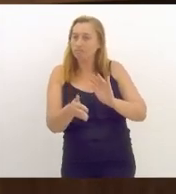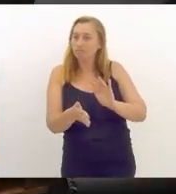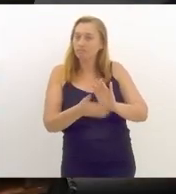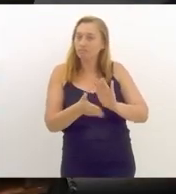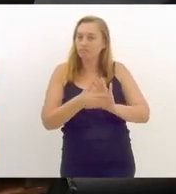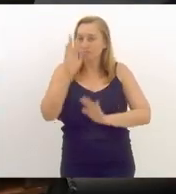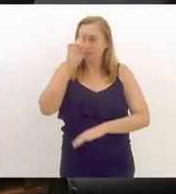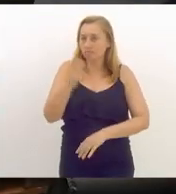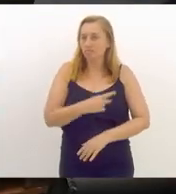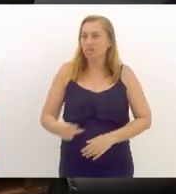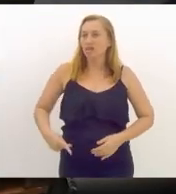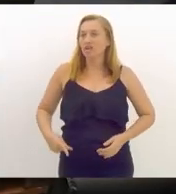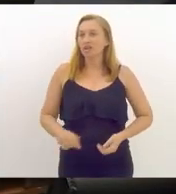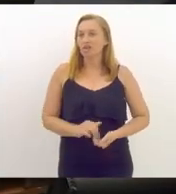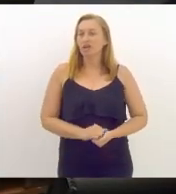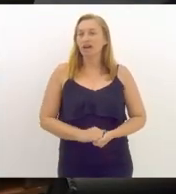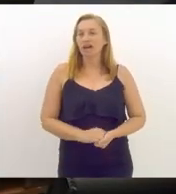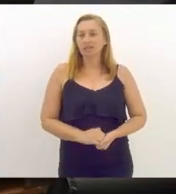presidente